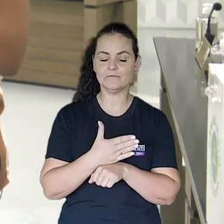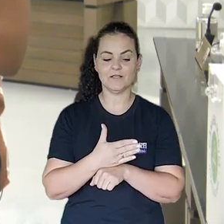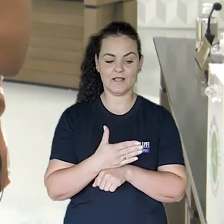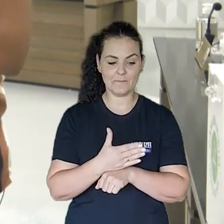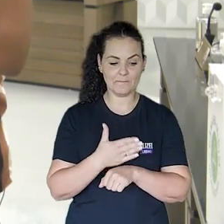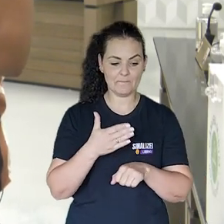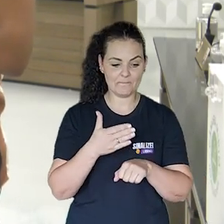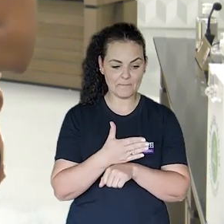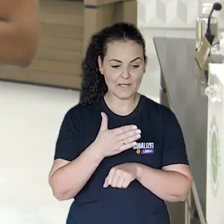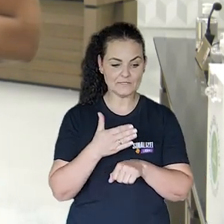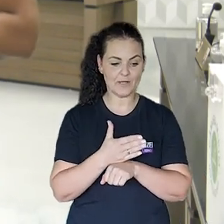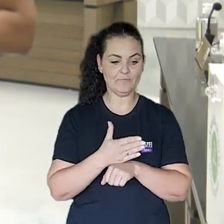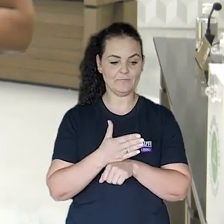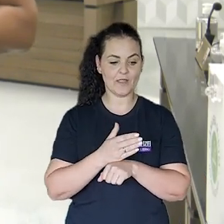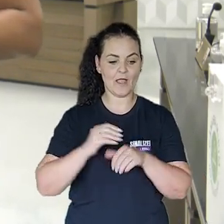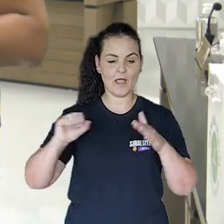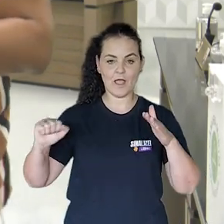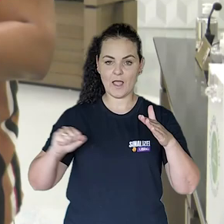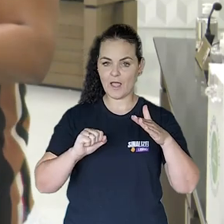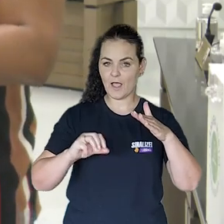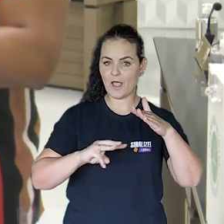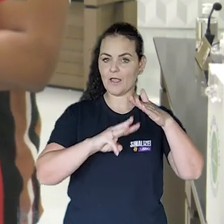bairro Chernevitz. Isso. É?